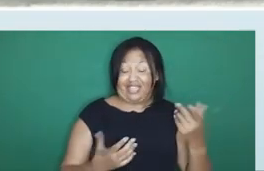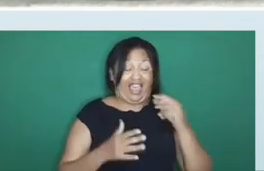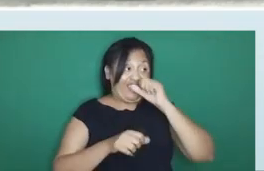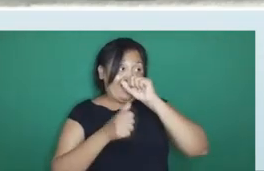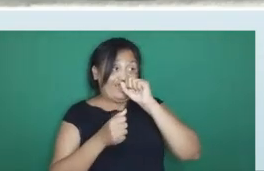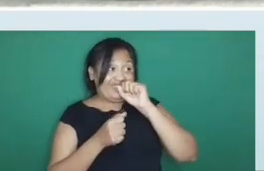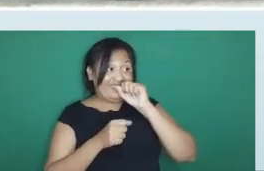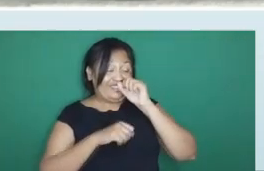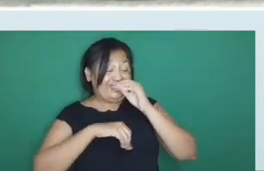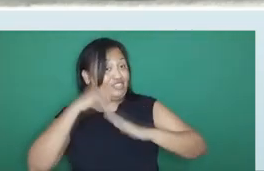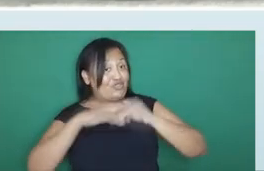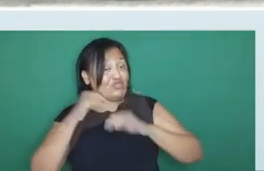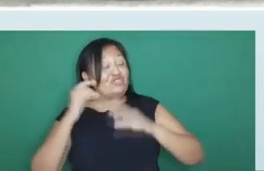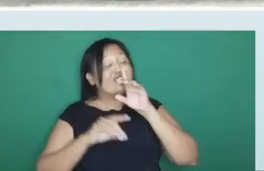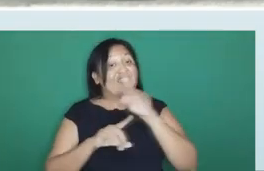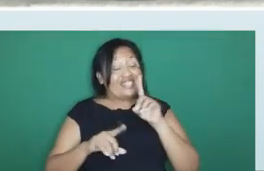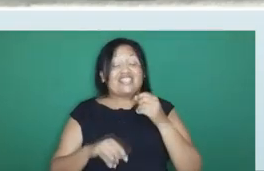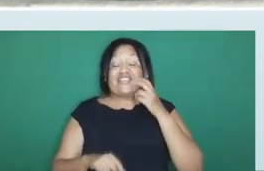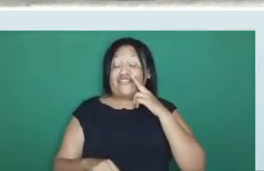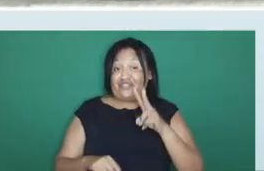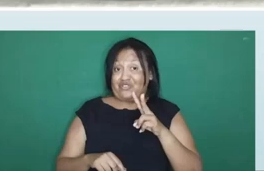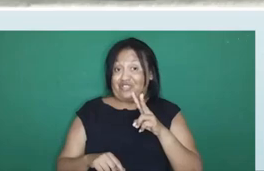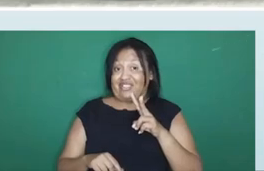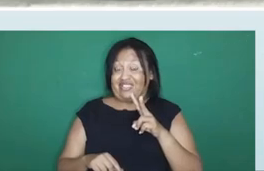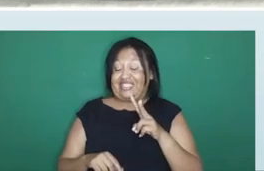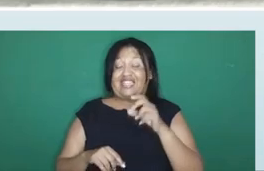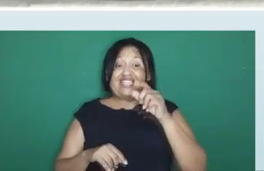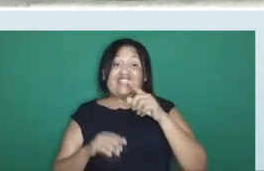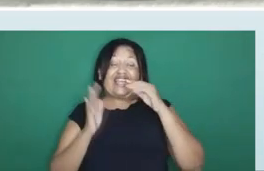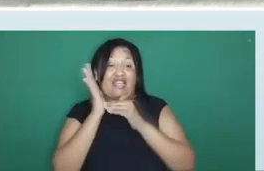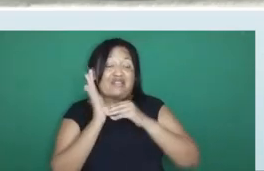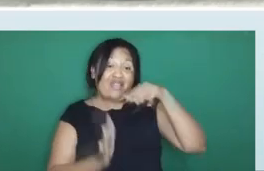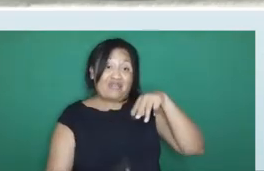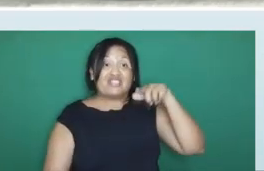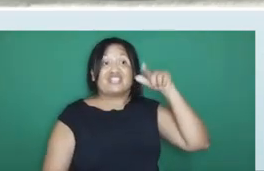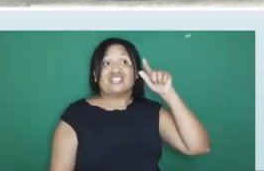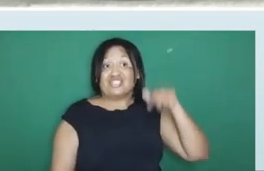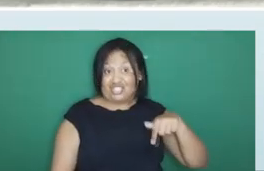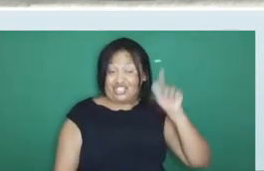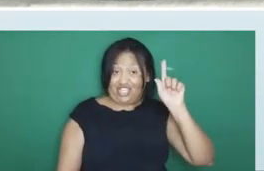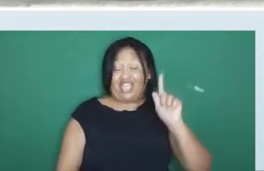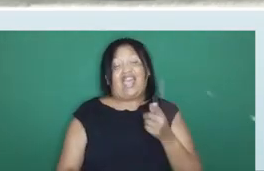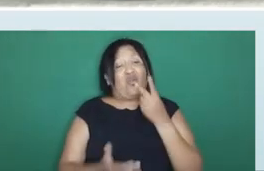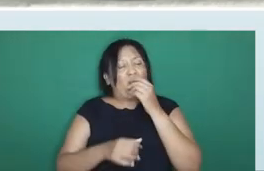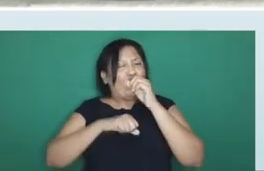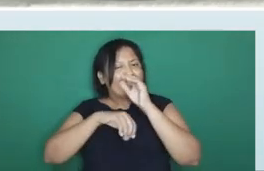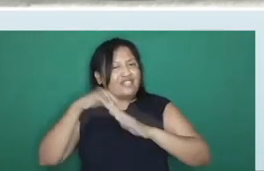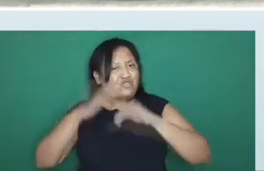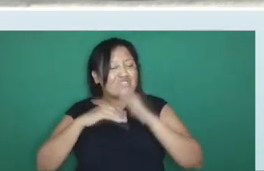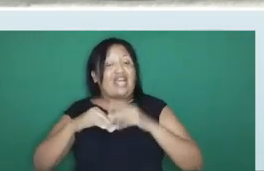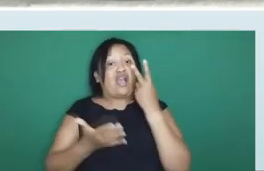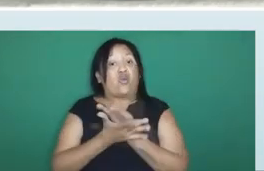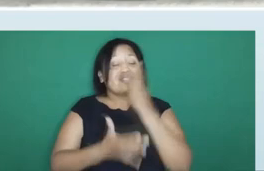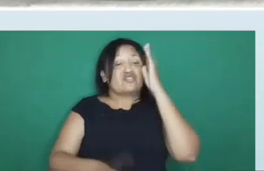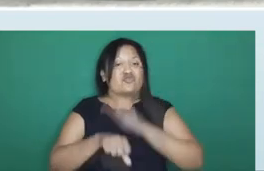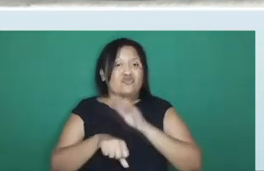quem estudou lá no present continuous viu que essa terminação em LG indica justamente uma atividade que está acontecendo no momento da